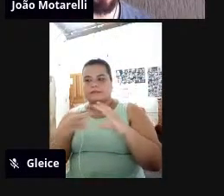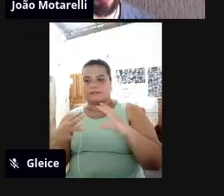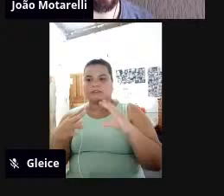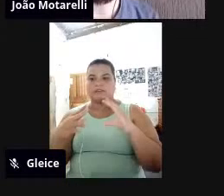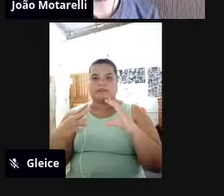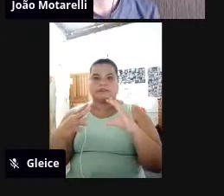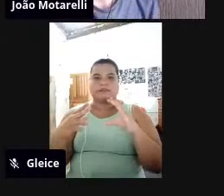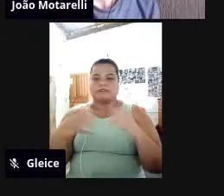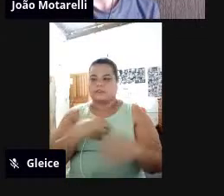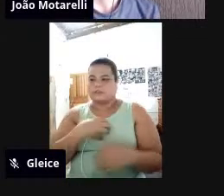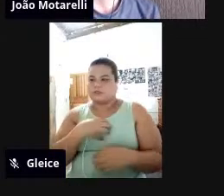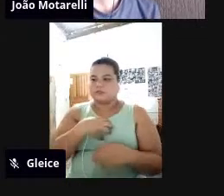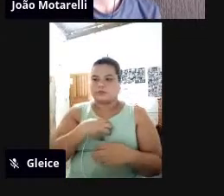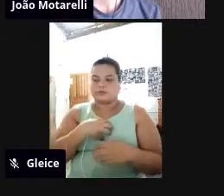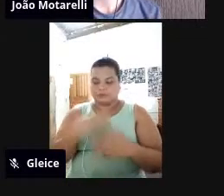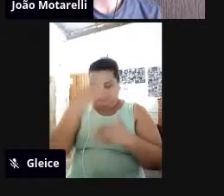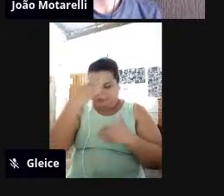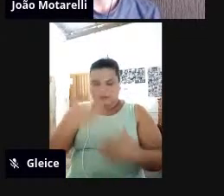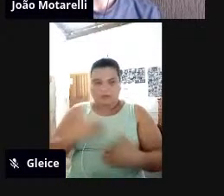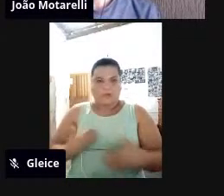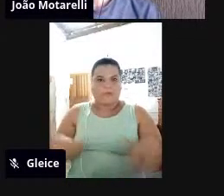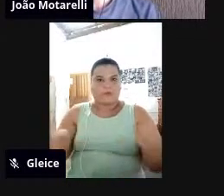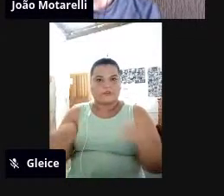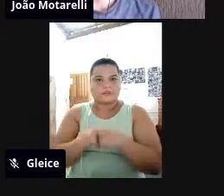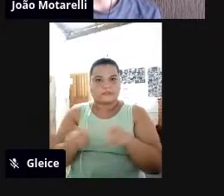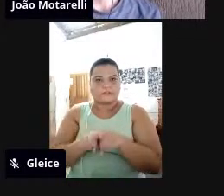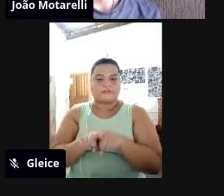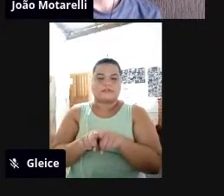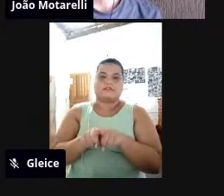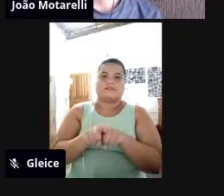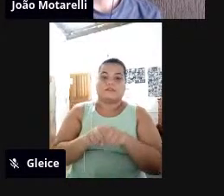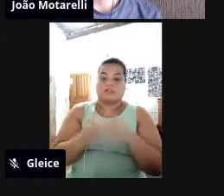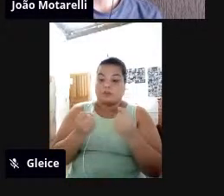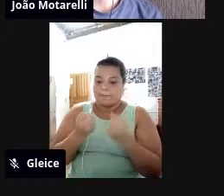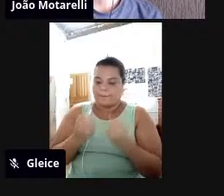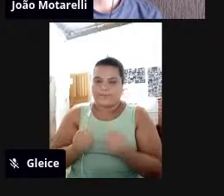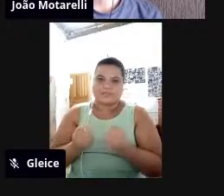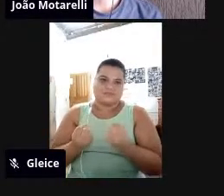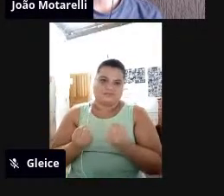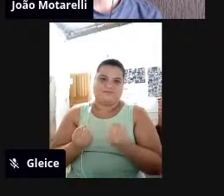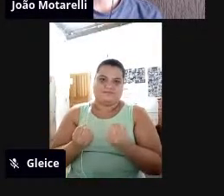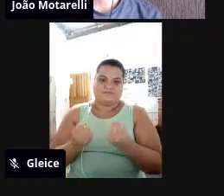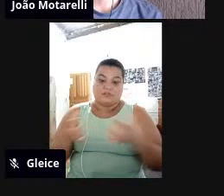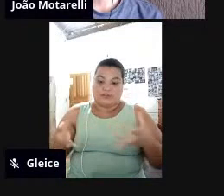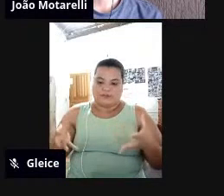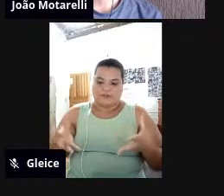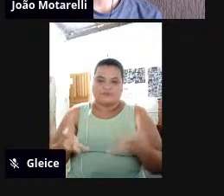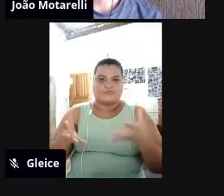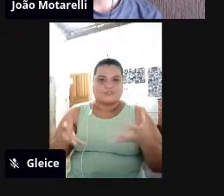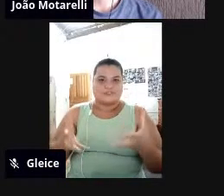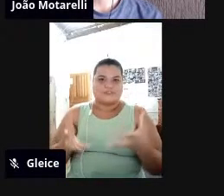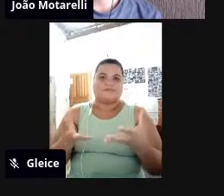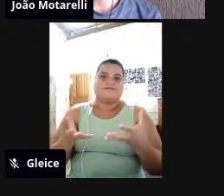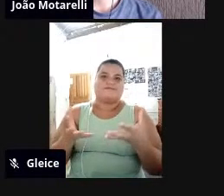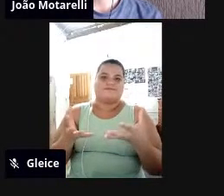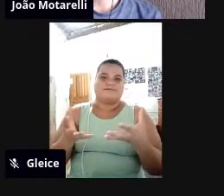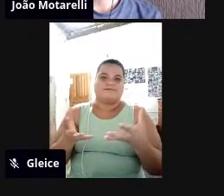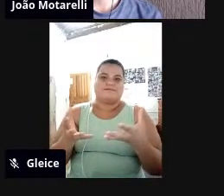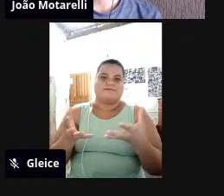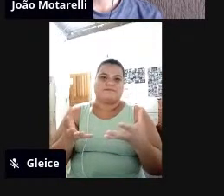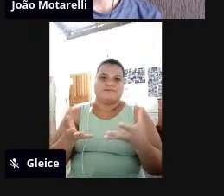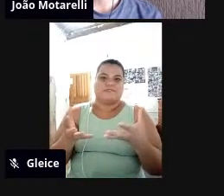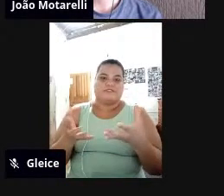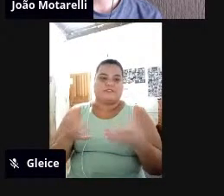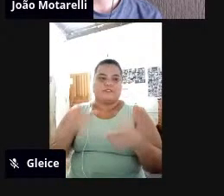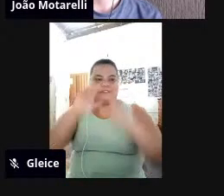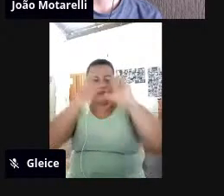composição corporal, né, e essa característica do peso são fatores preponderantes e determinantes no transtorno alimentar